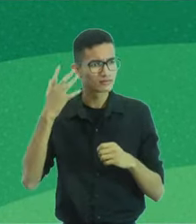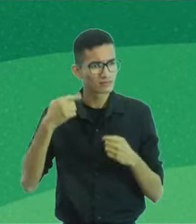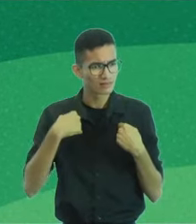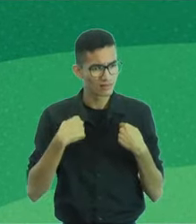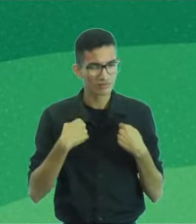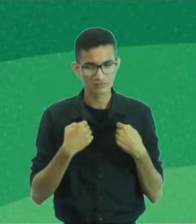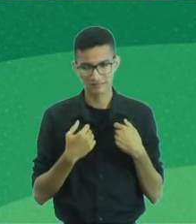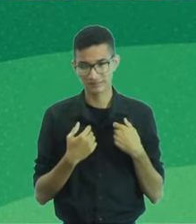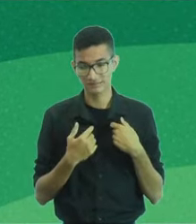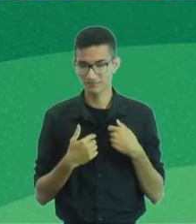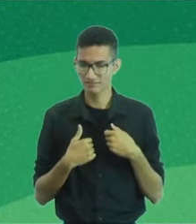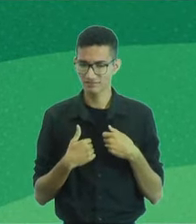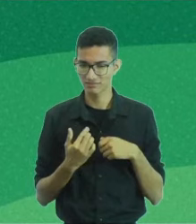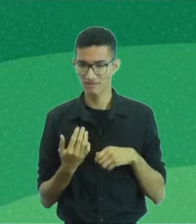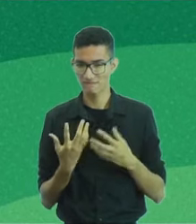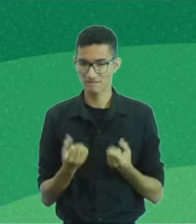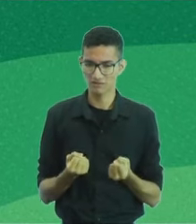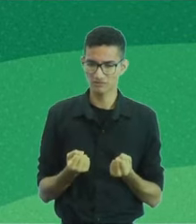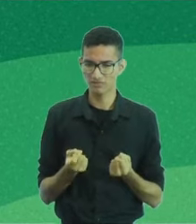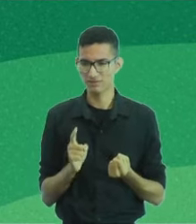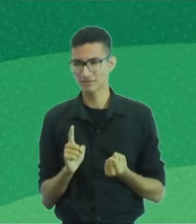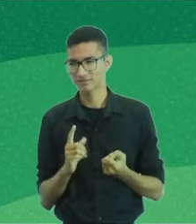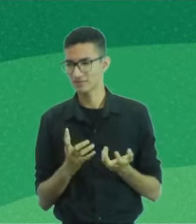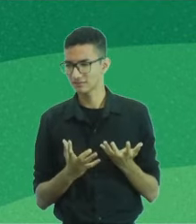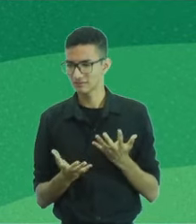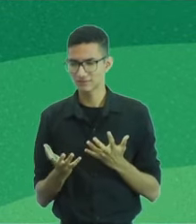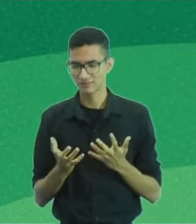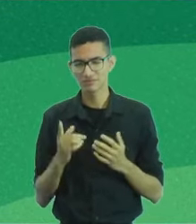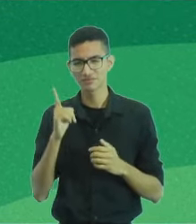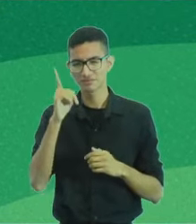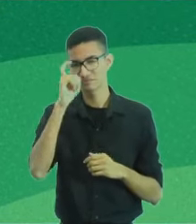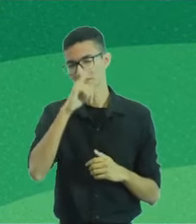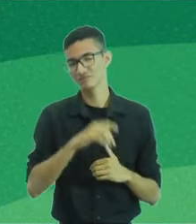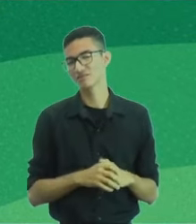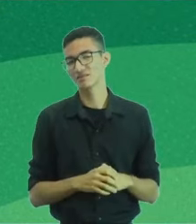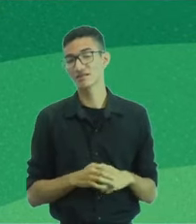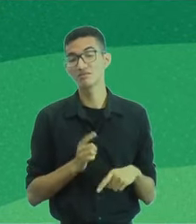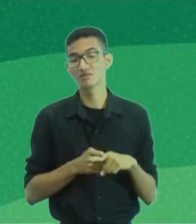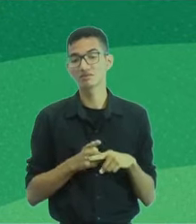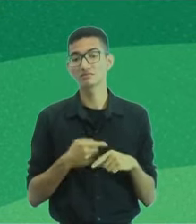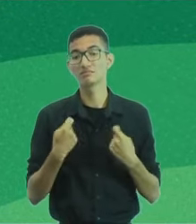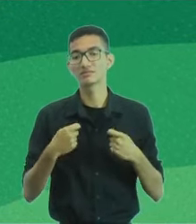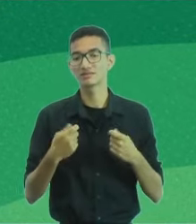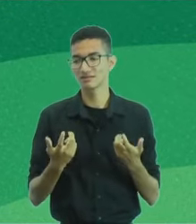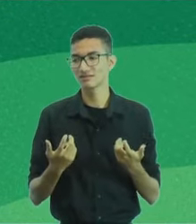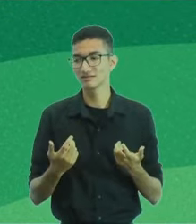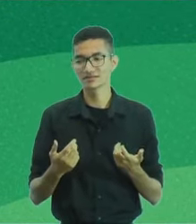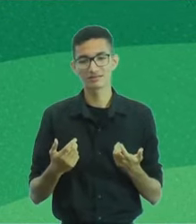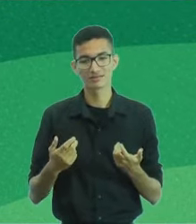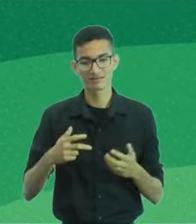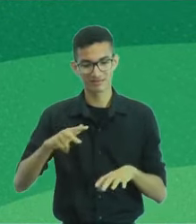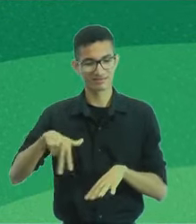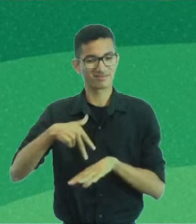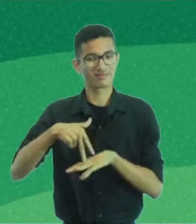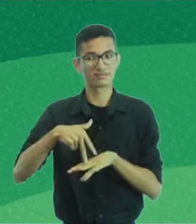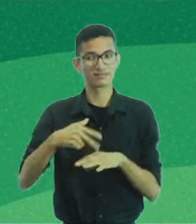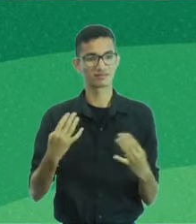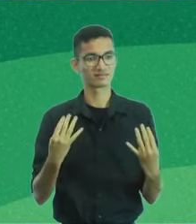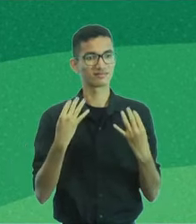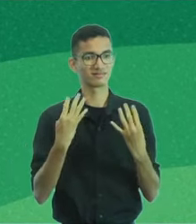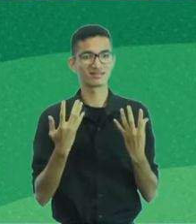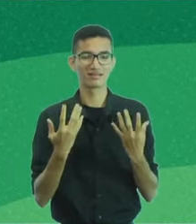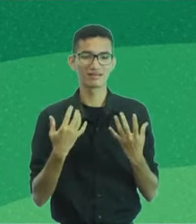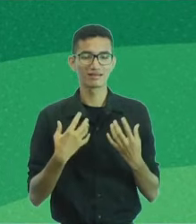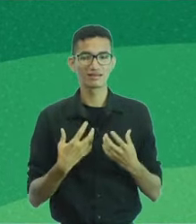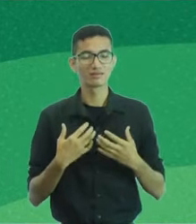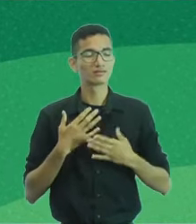Será que eu quero é meio difícil porque eu ia ter que passar por isso aqui essa situação talvez não seja